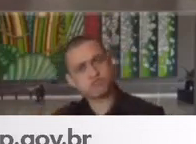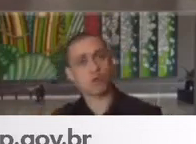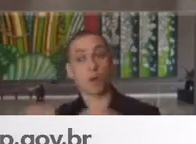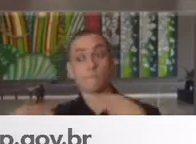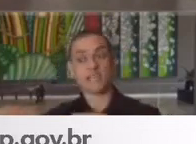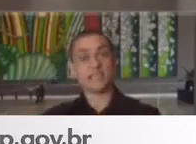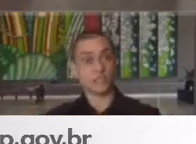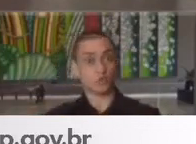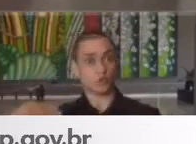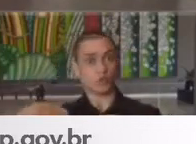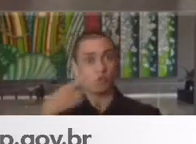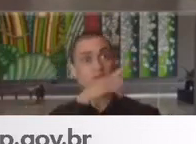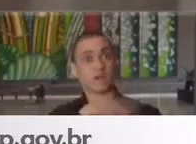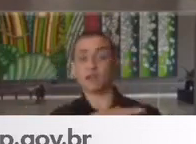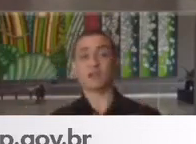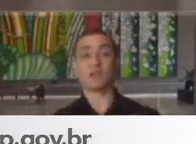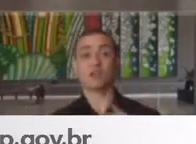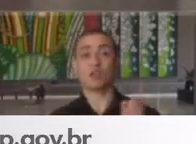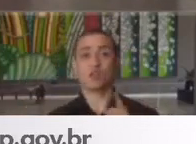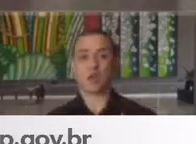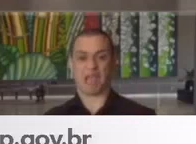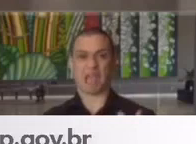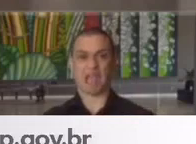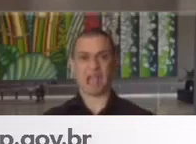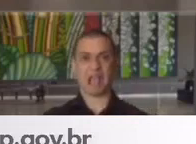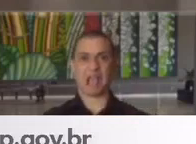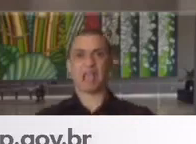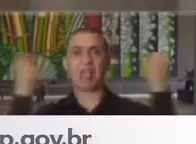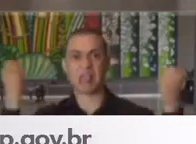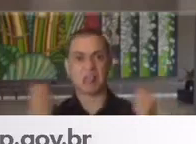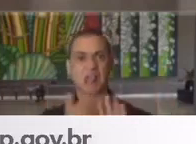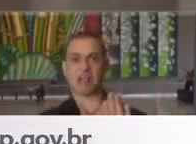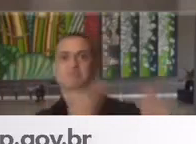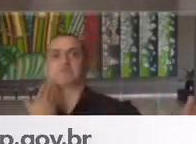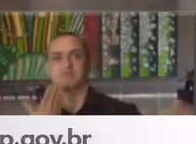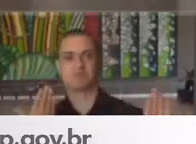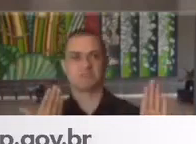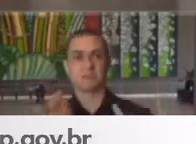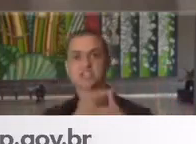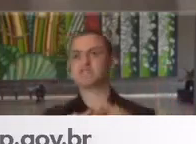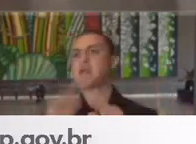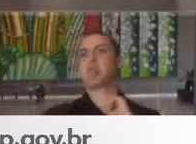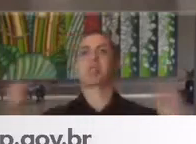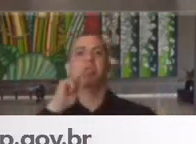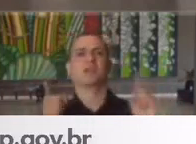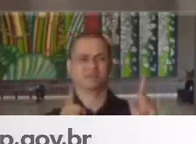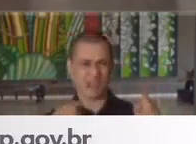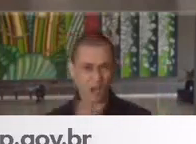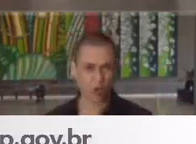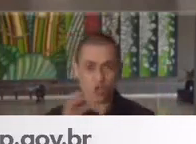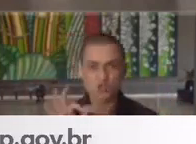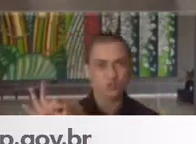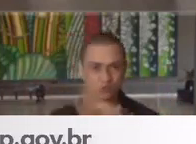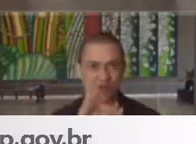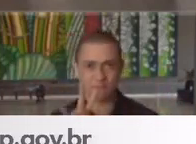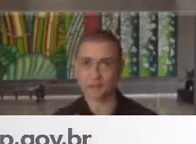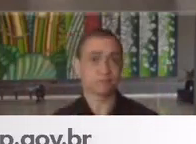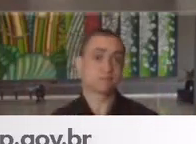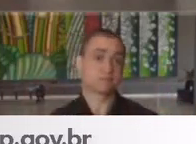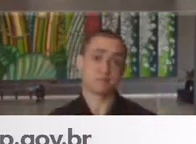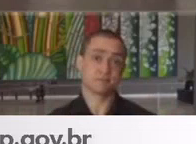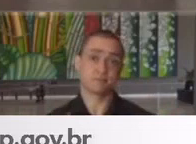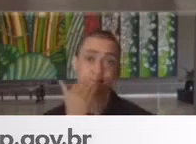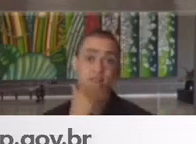de Estado. Não é com réptos, com brigas, afastamentos e divisionismos que nós vamos construir unidade, principalmente num momento